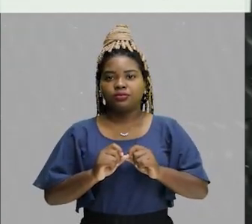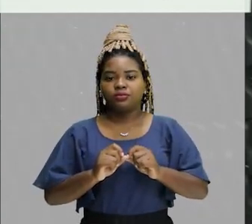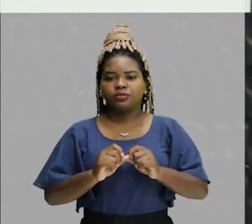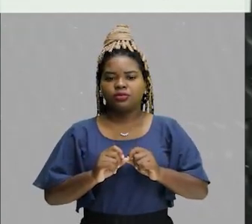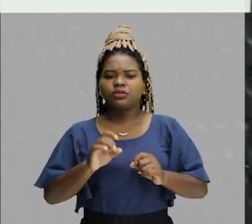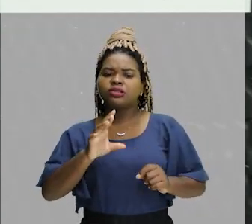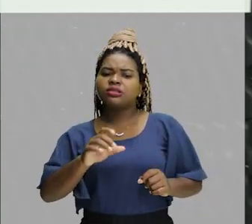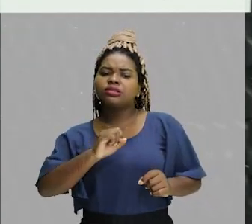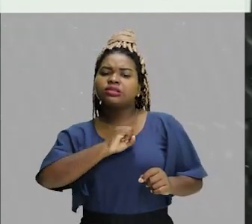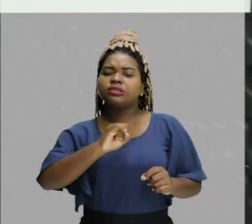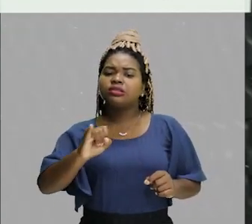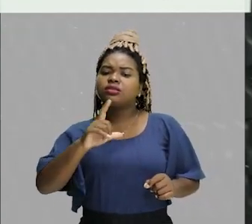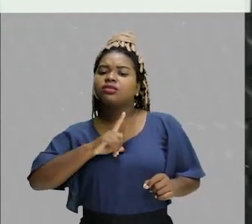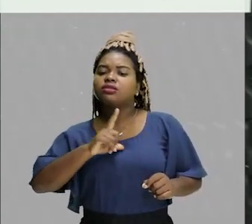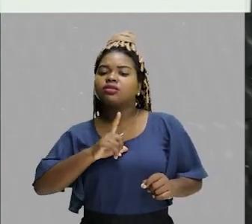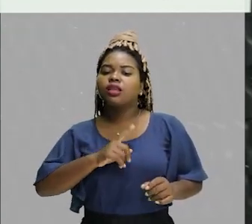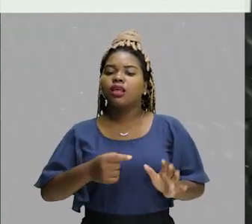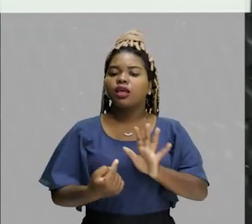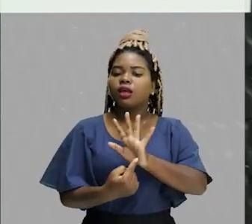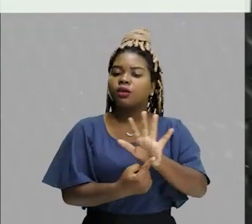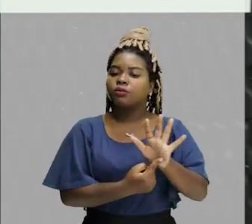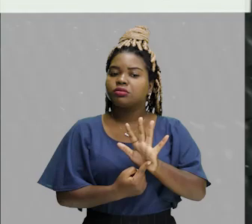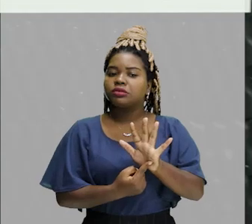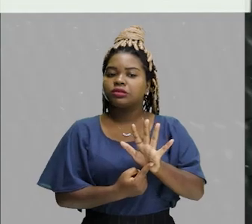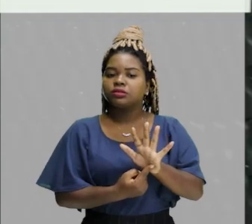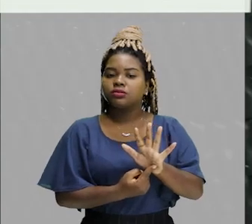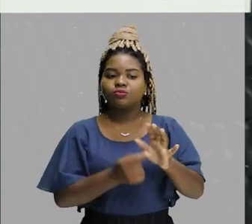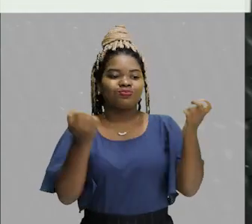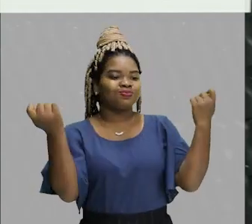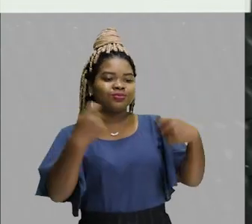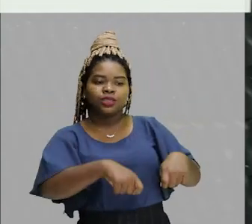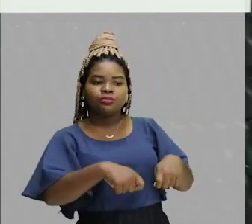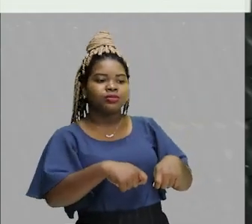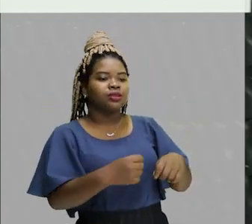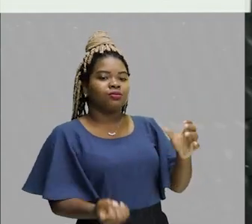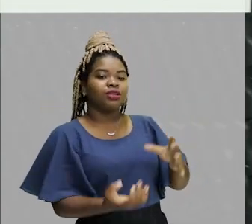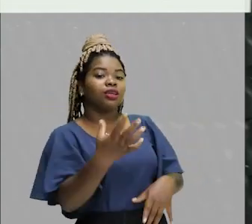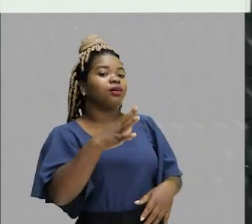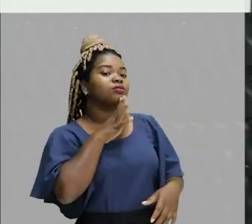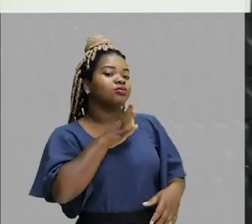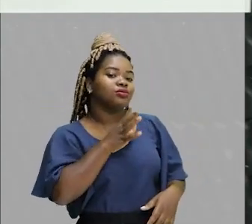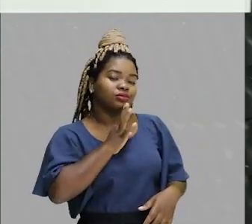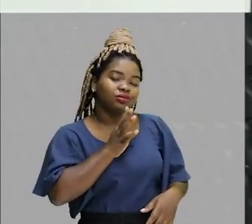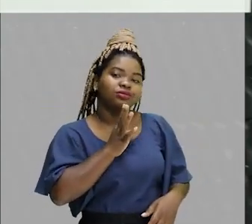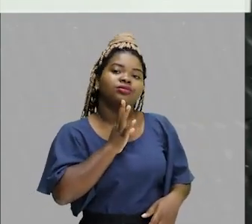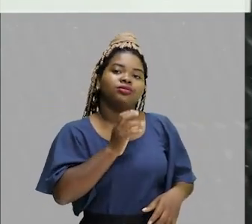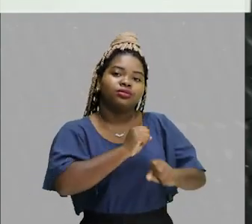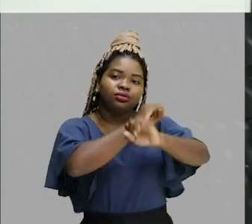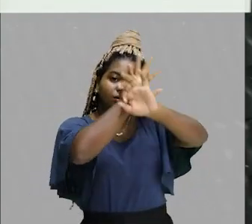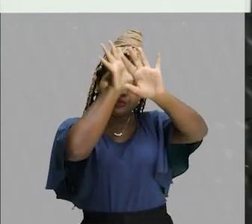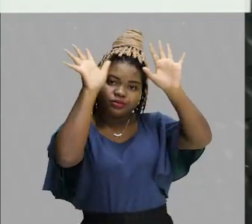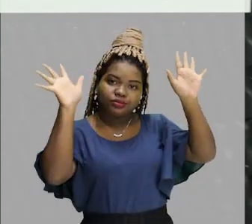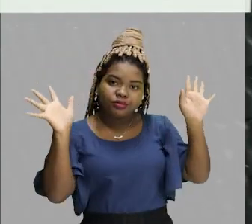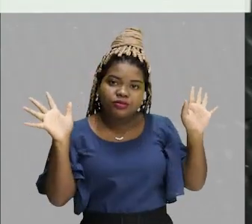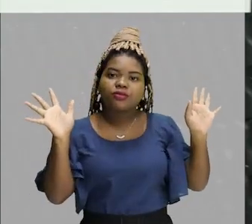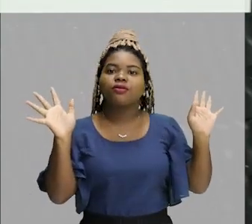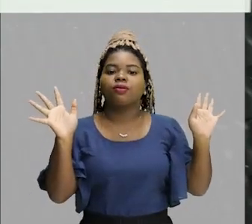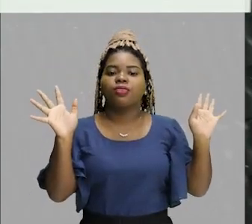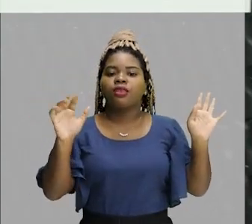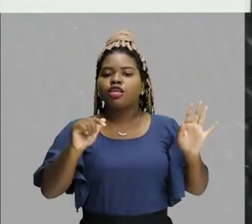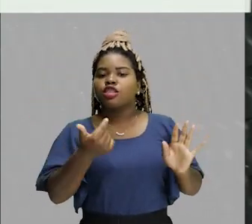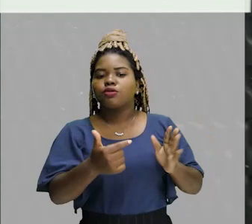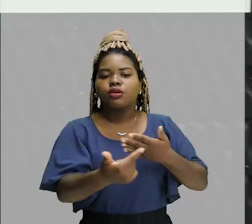uma demonstração, ela não consegue criar conhecimento com muita clareza. Ela não tem